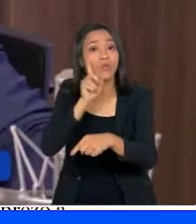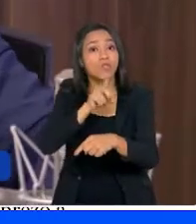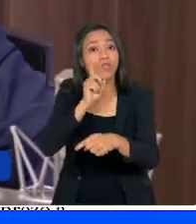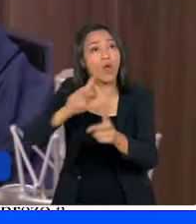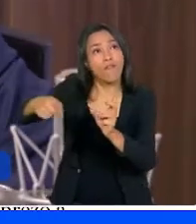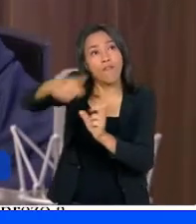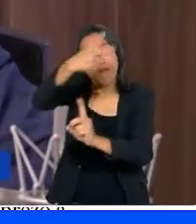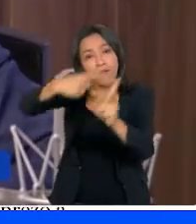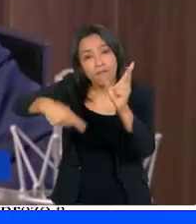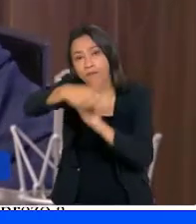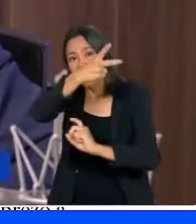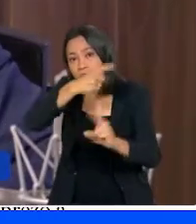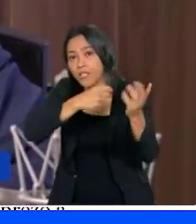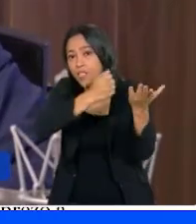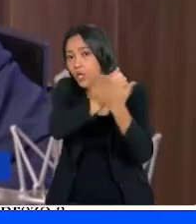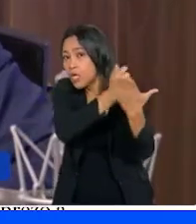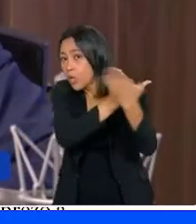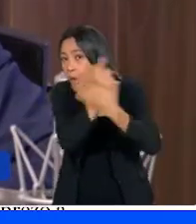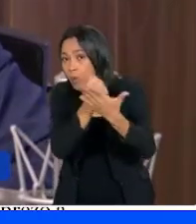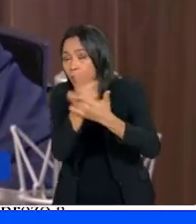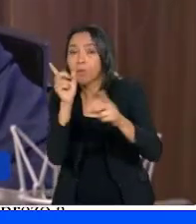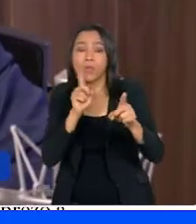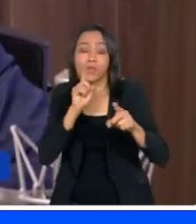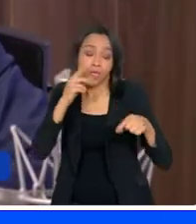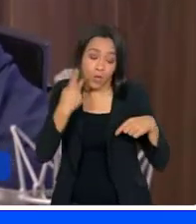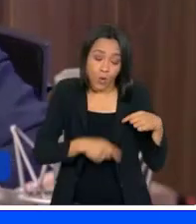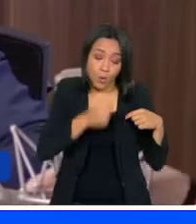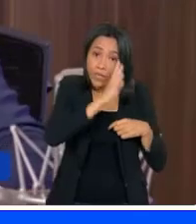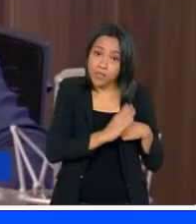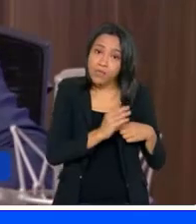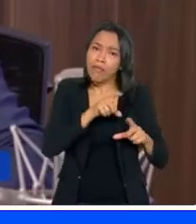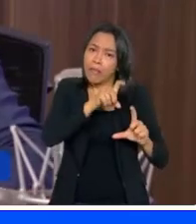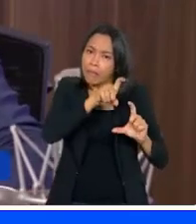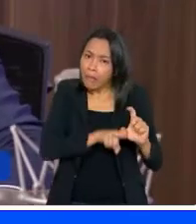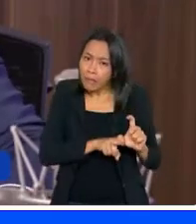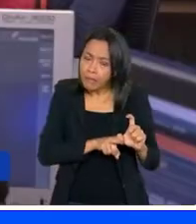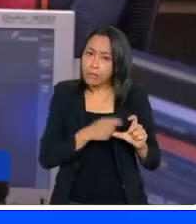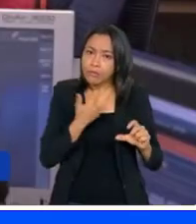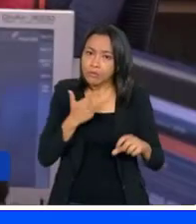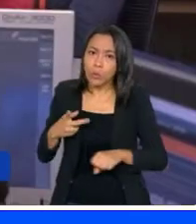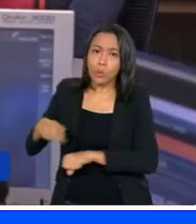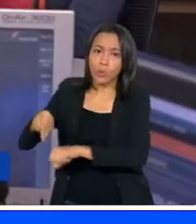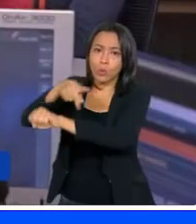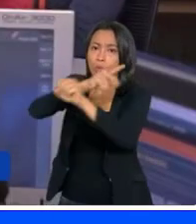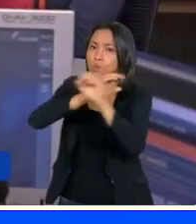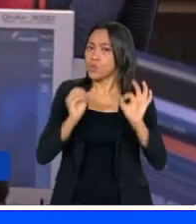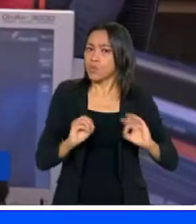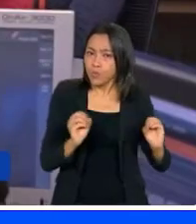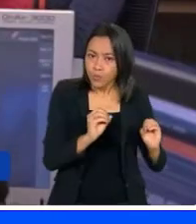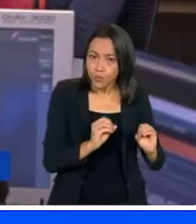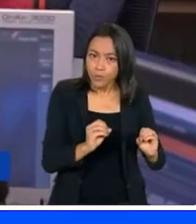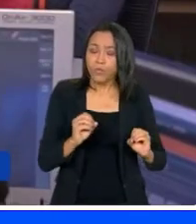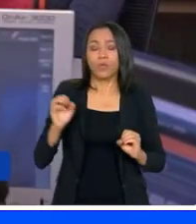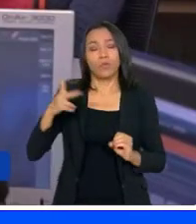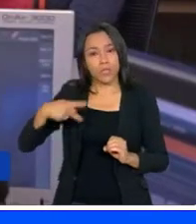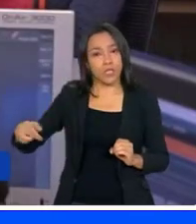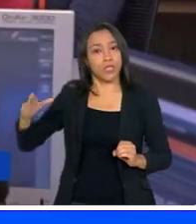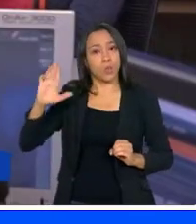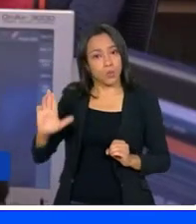é um país que não está nessa dependência. O presidente tem feito uma inserção internacional muito